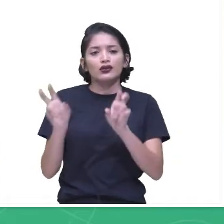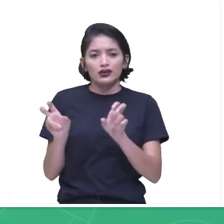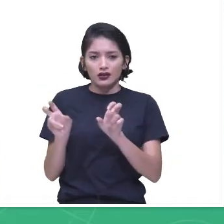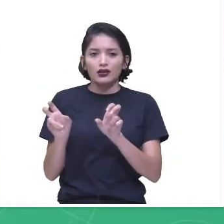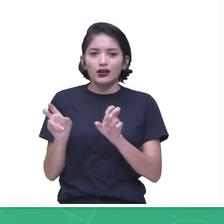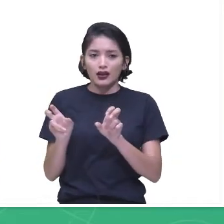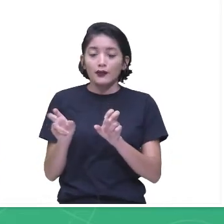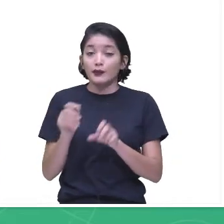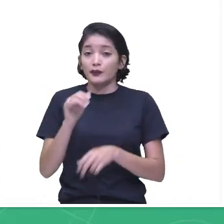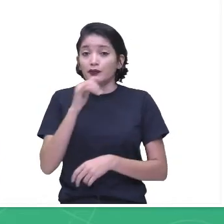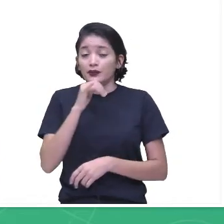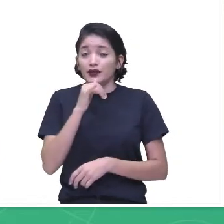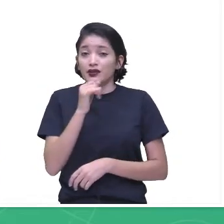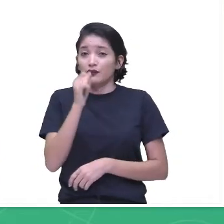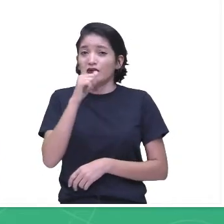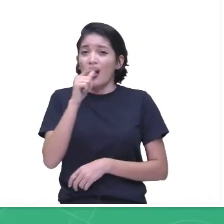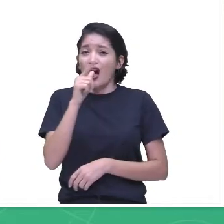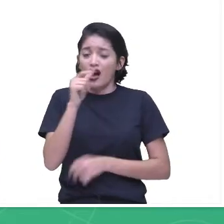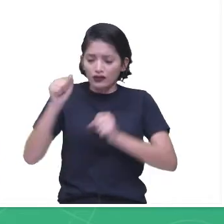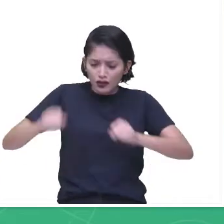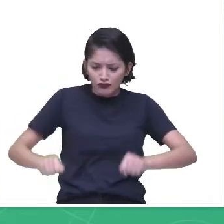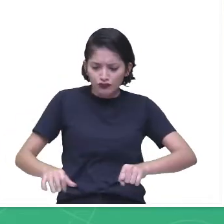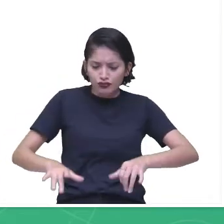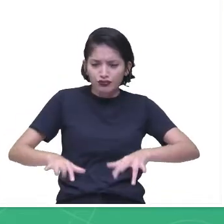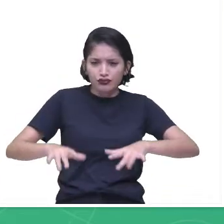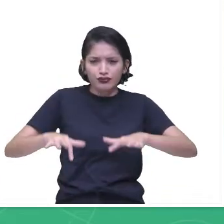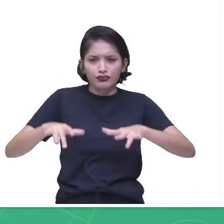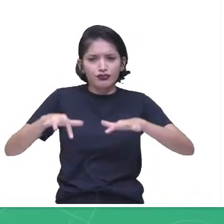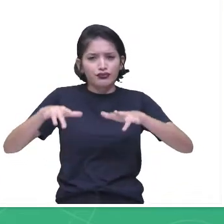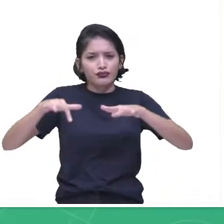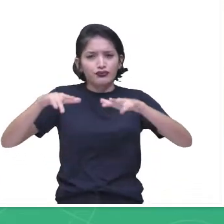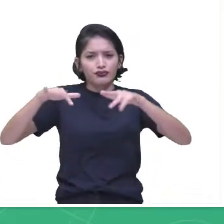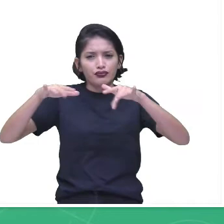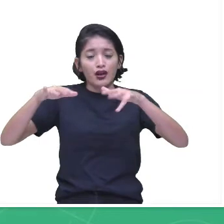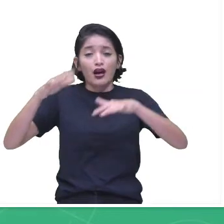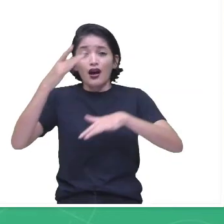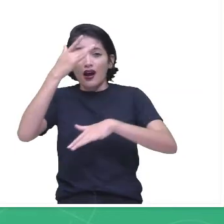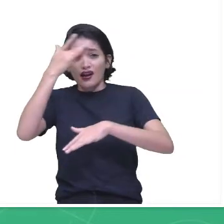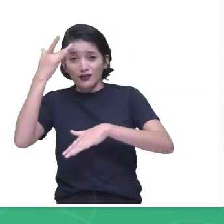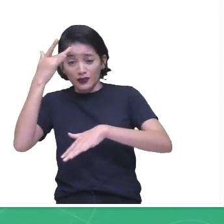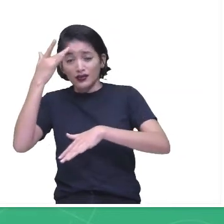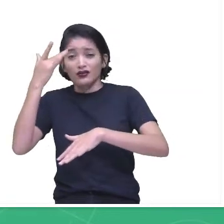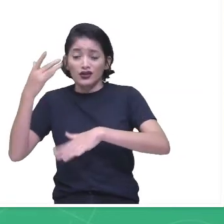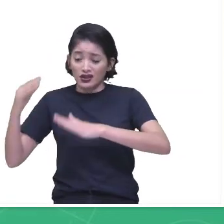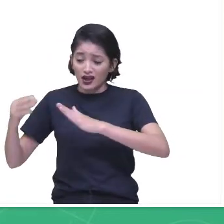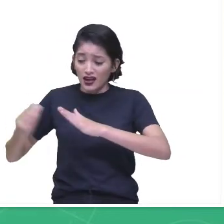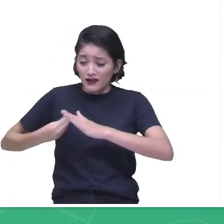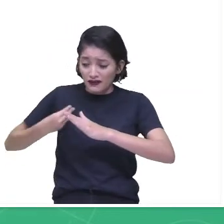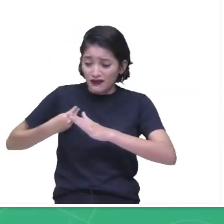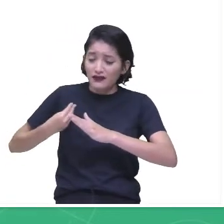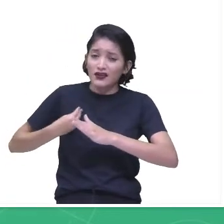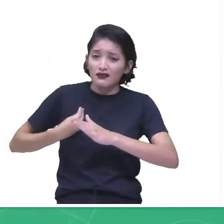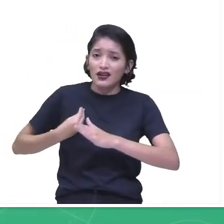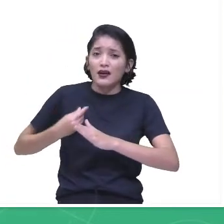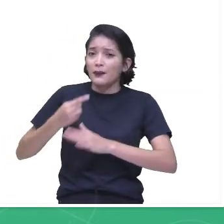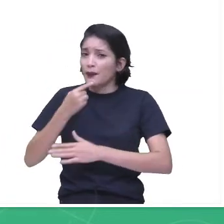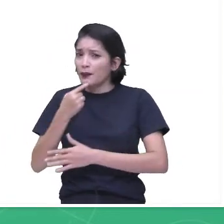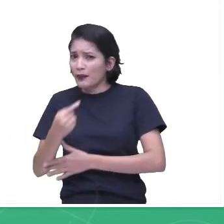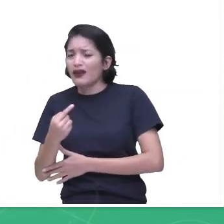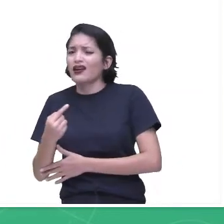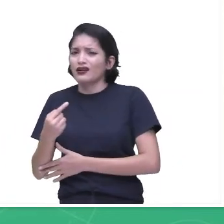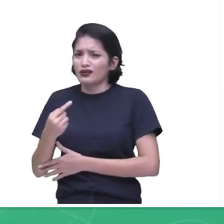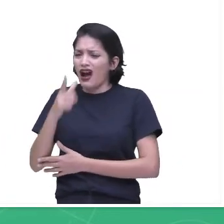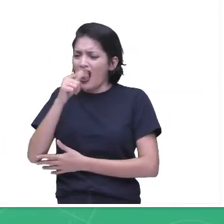dos alagamentos, né? As alagações tirando as pessoas vivendo dentro daquela água suja,